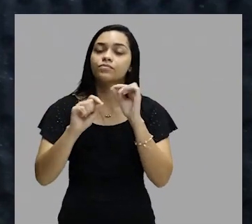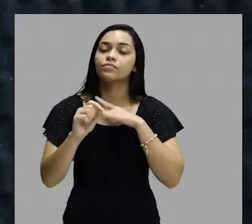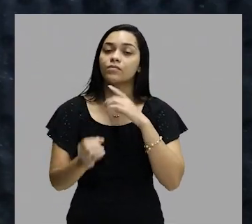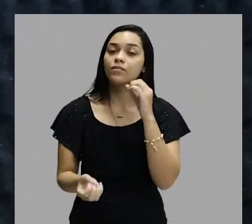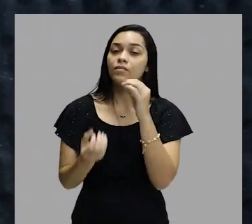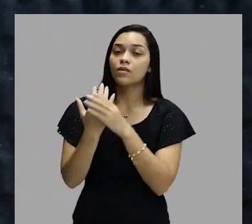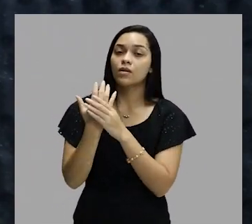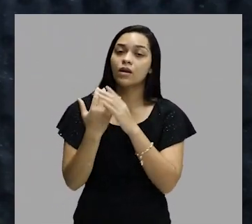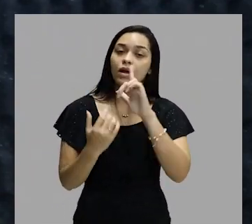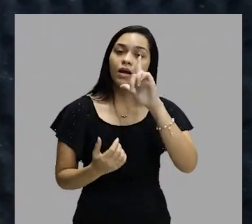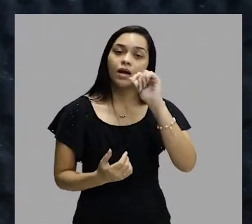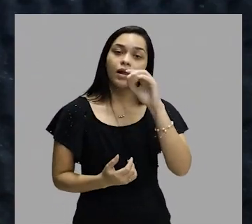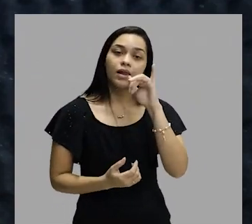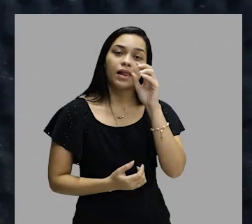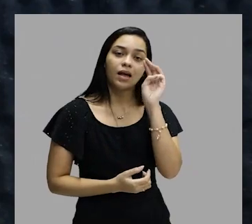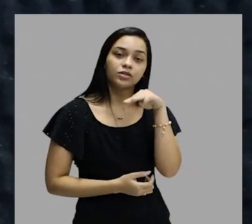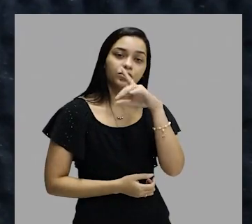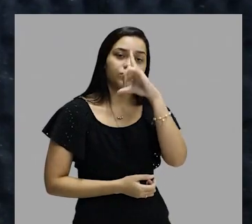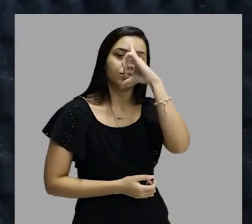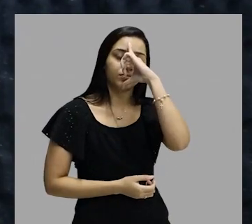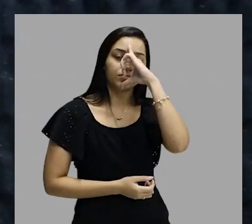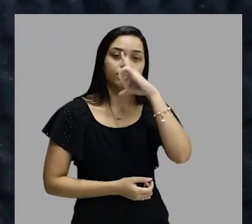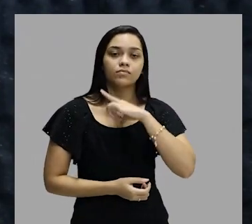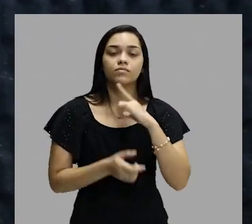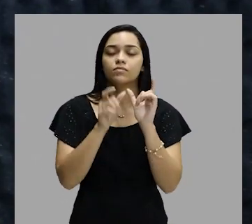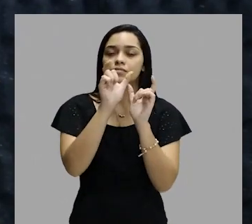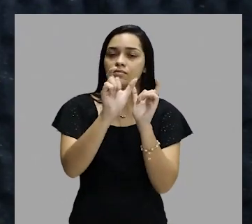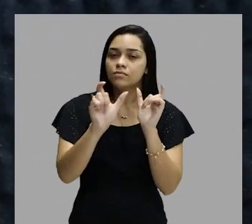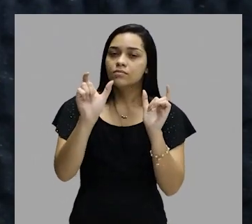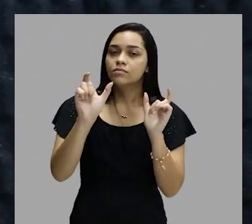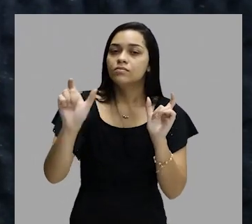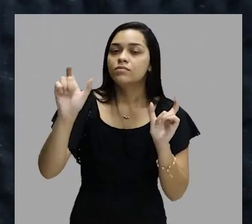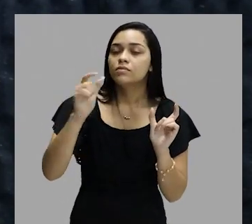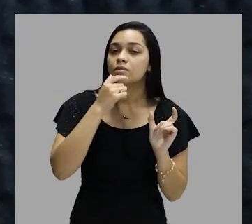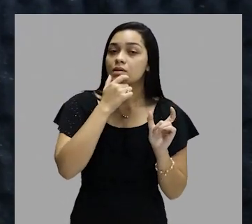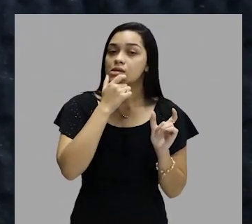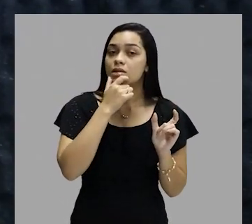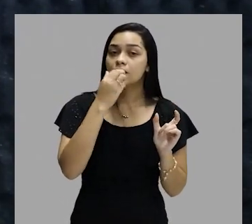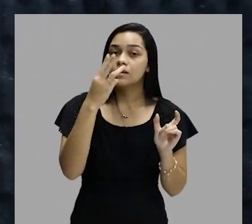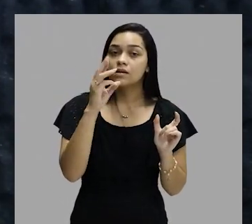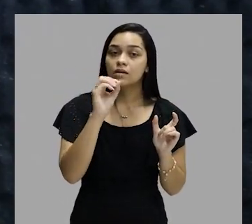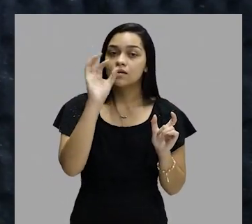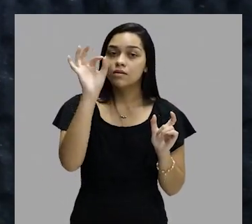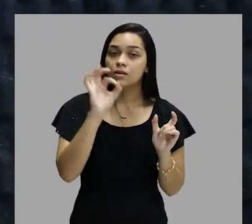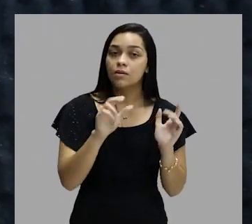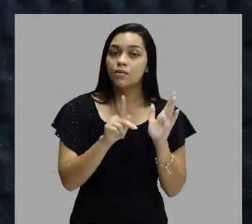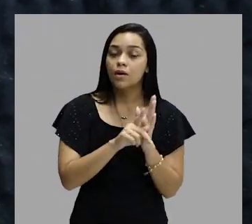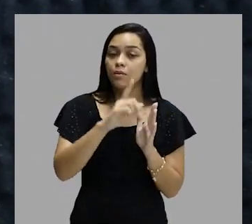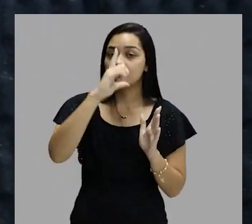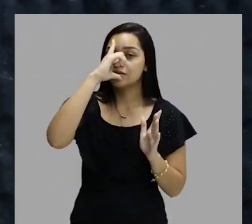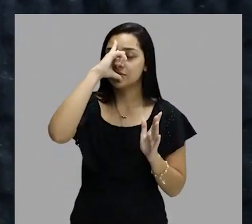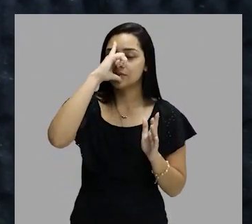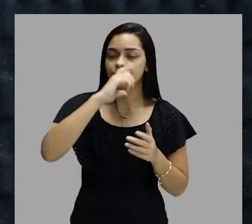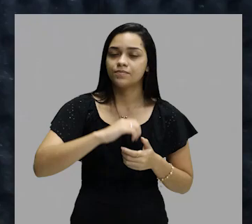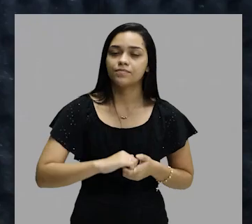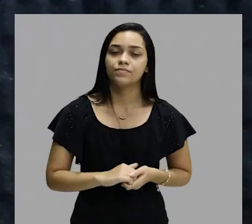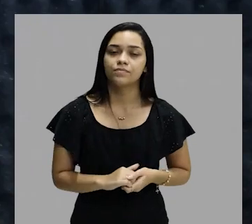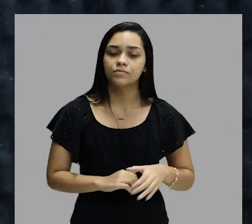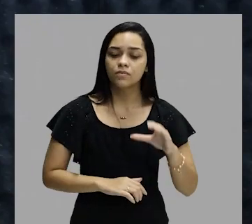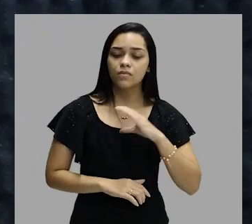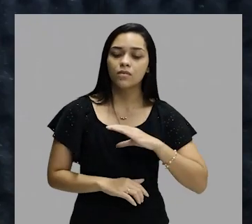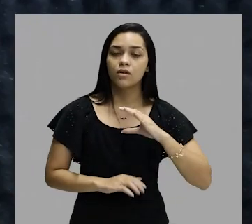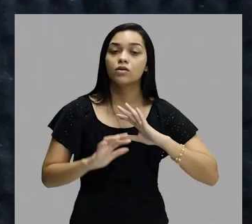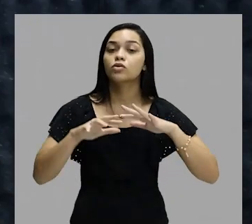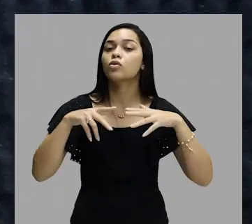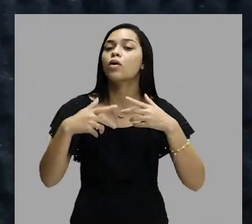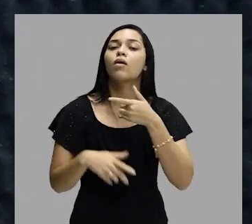origem do latim. A origem das palavras em inglês, 30%, são do latim. O português vem de